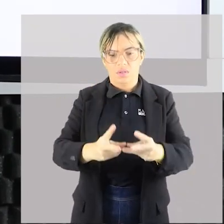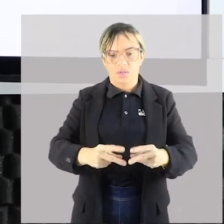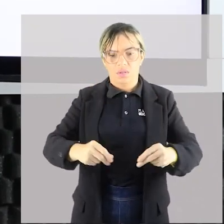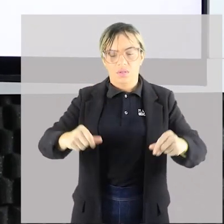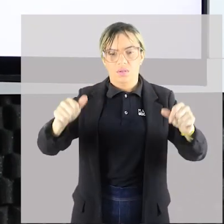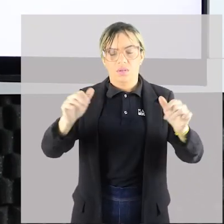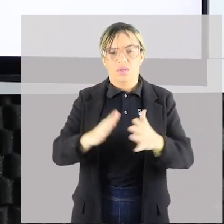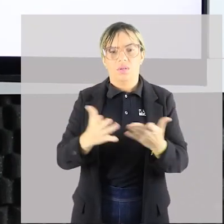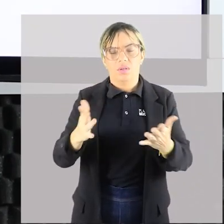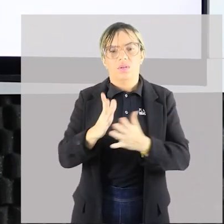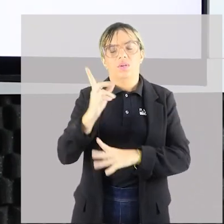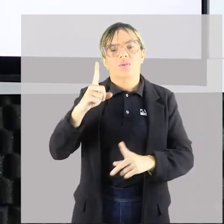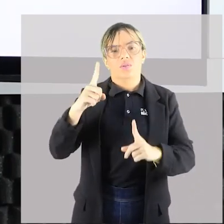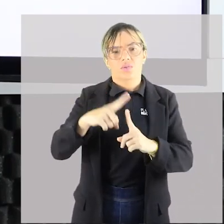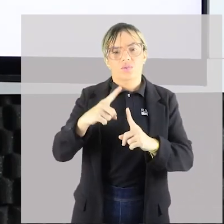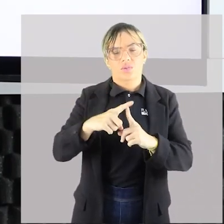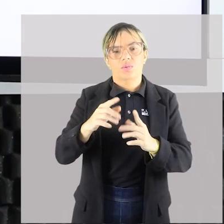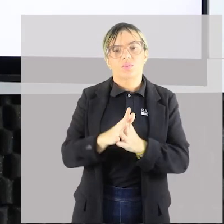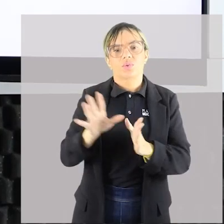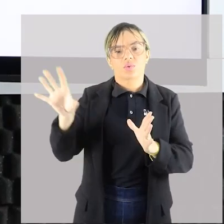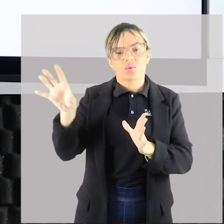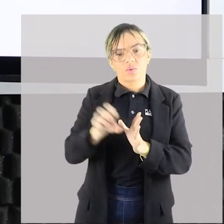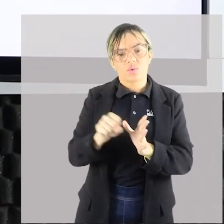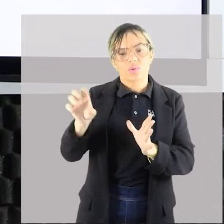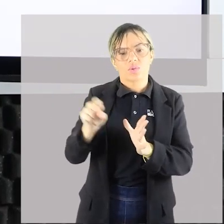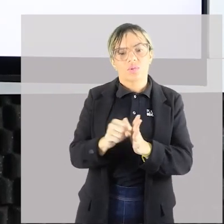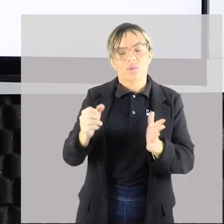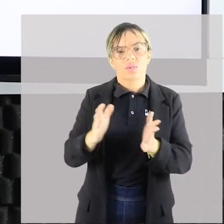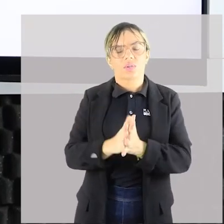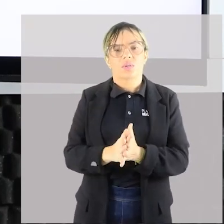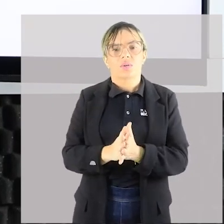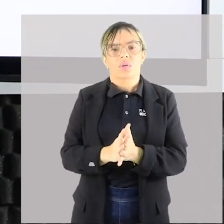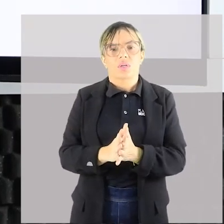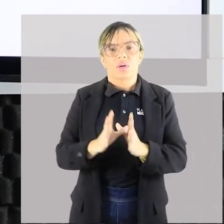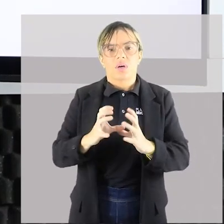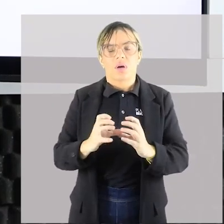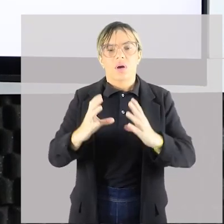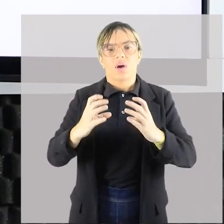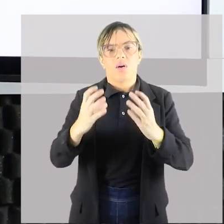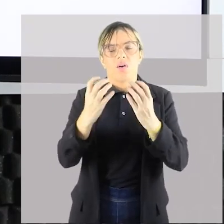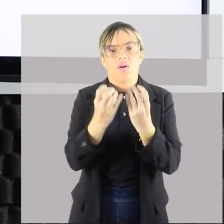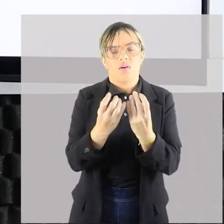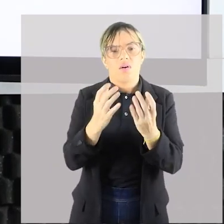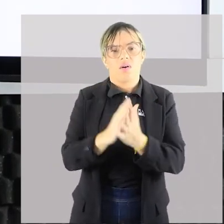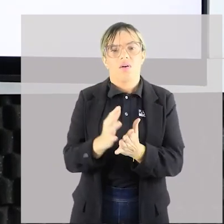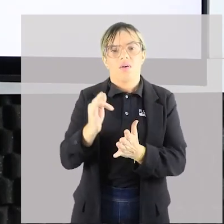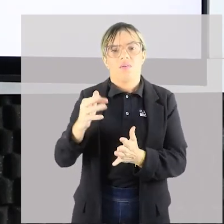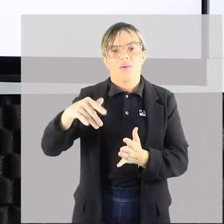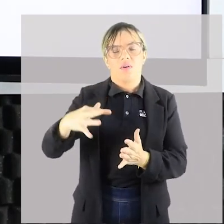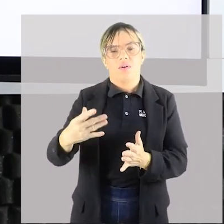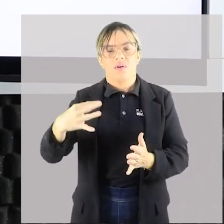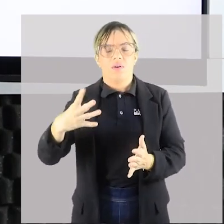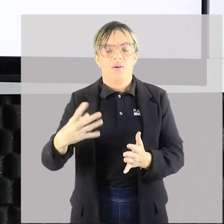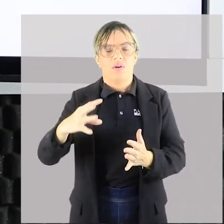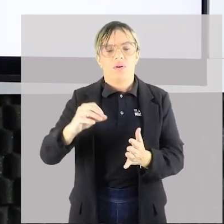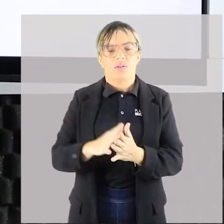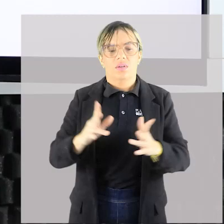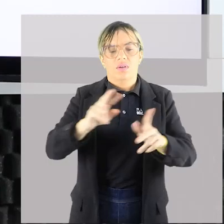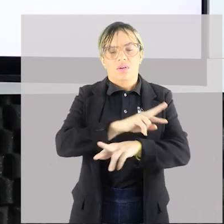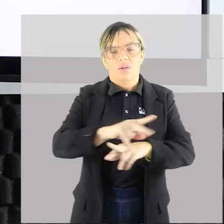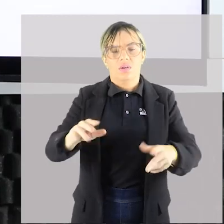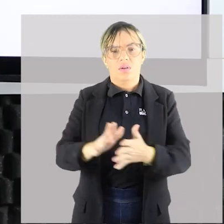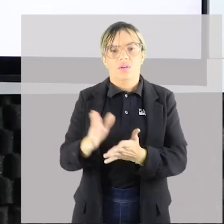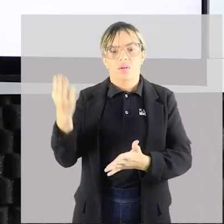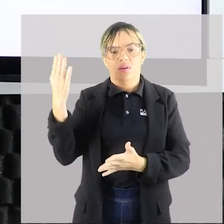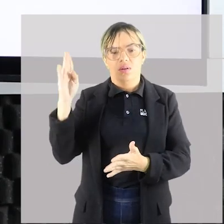de consumo, existem aquelas que vão fazer fermentação. Então, a gente tem ali, né, vários tipos